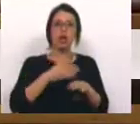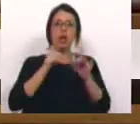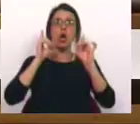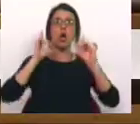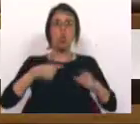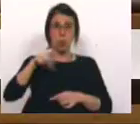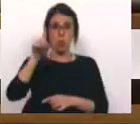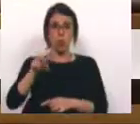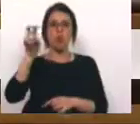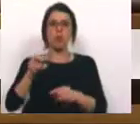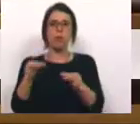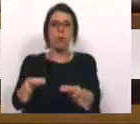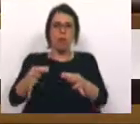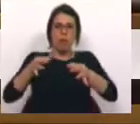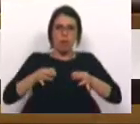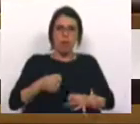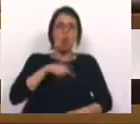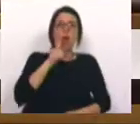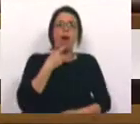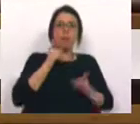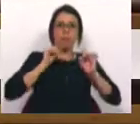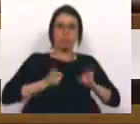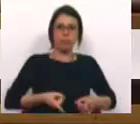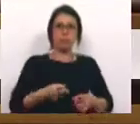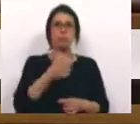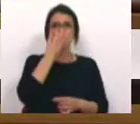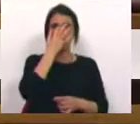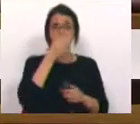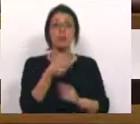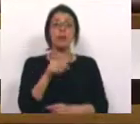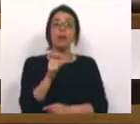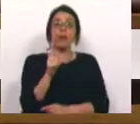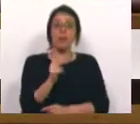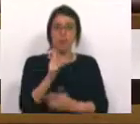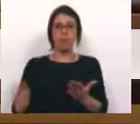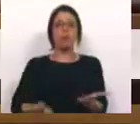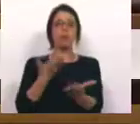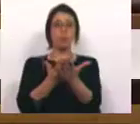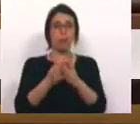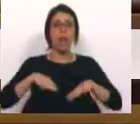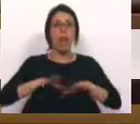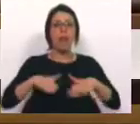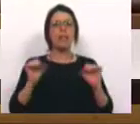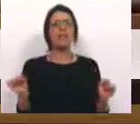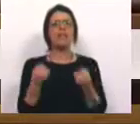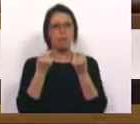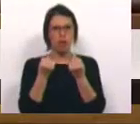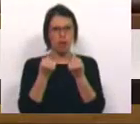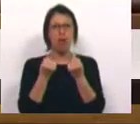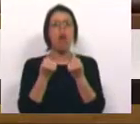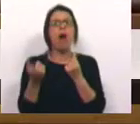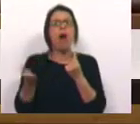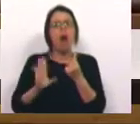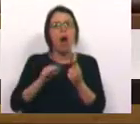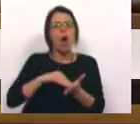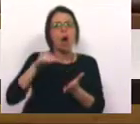de começar a 1 de junho, começaria a 1 de abril, mas o PEV propôs que os nadadores salvadores deixassem